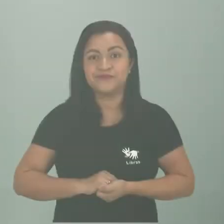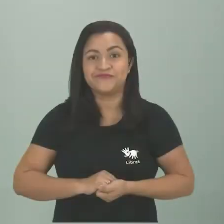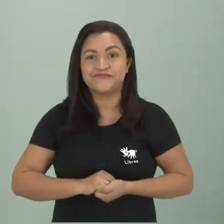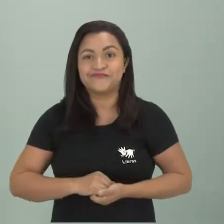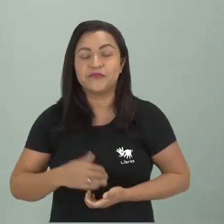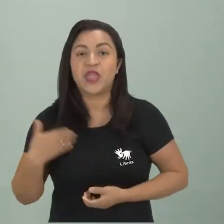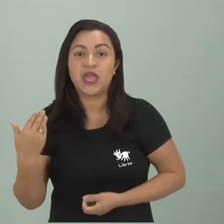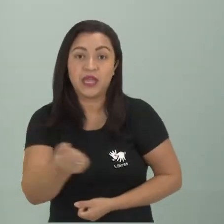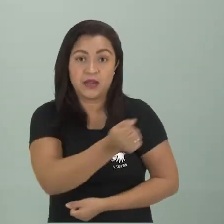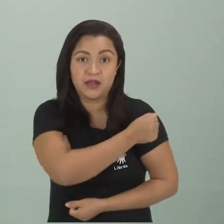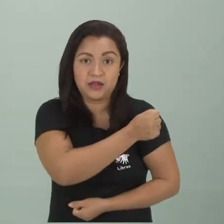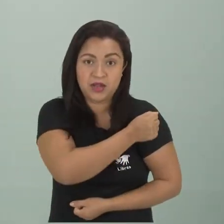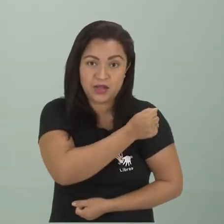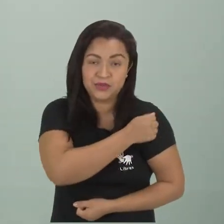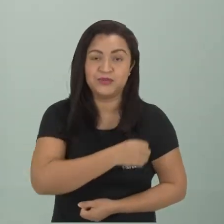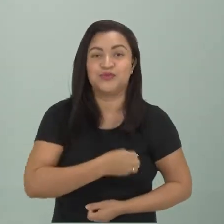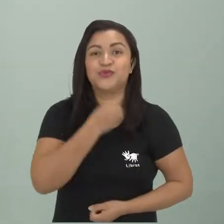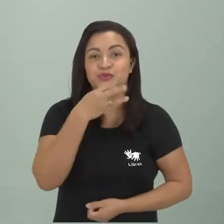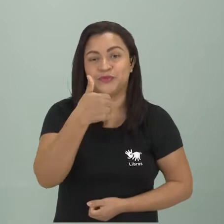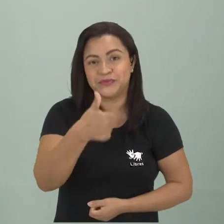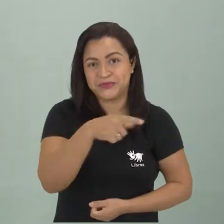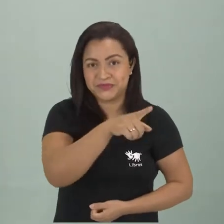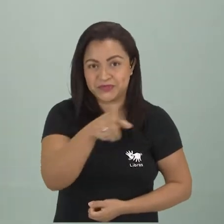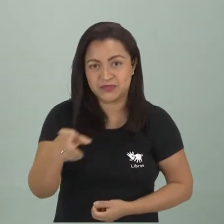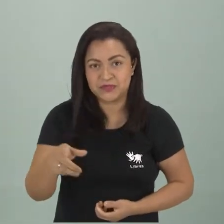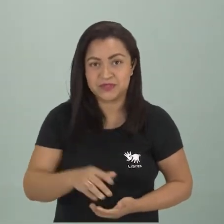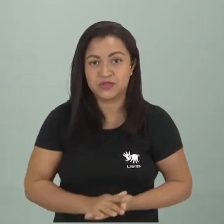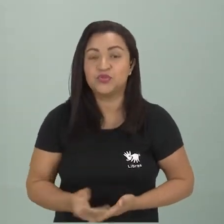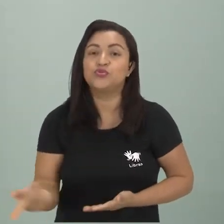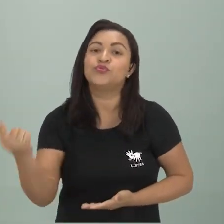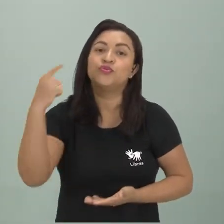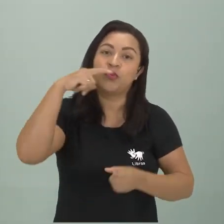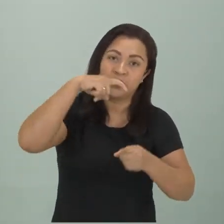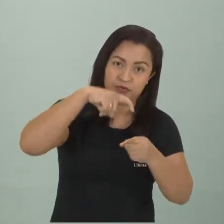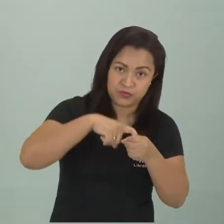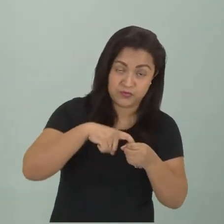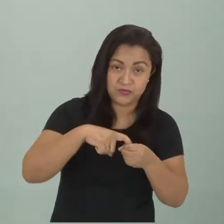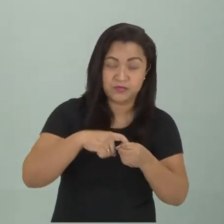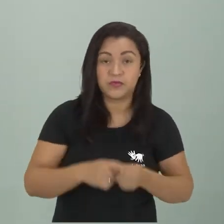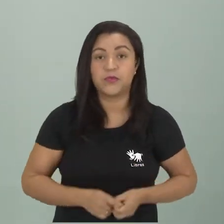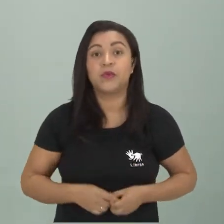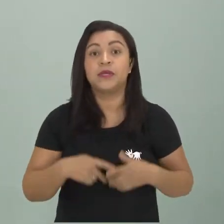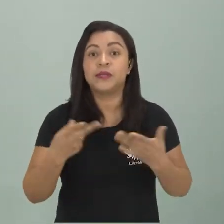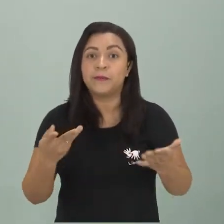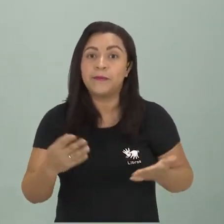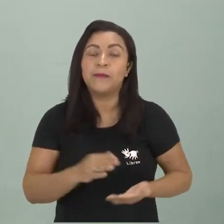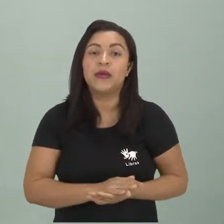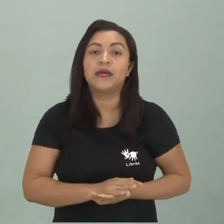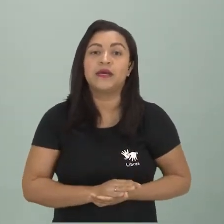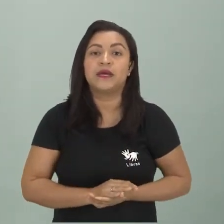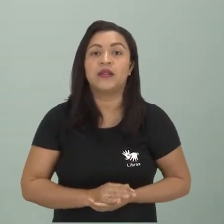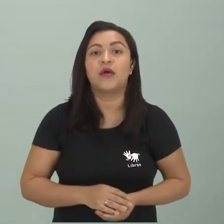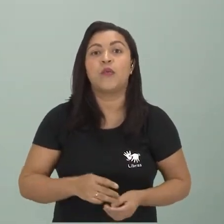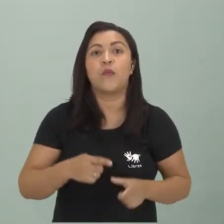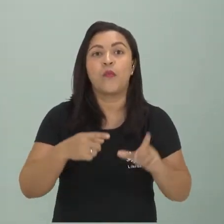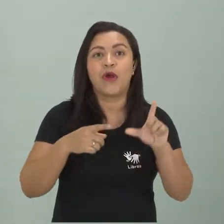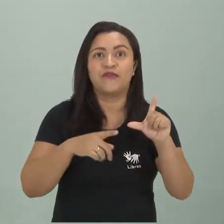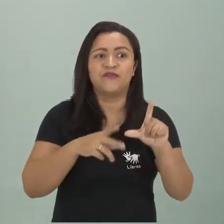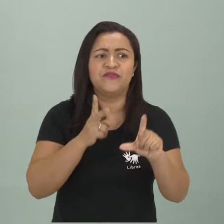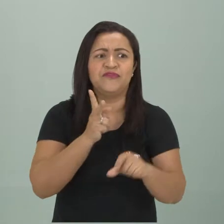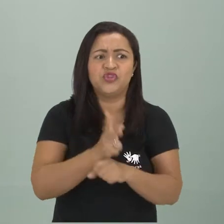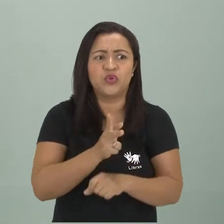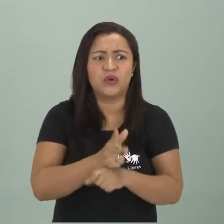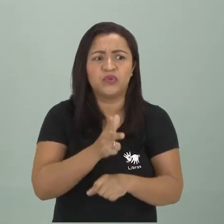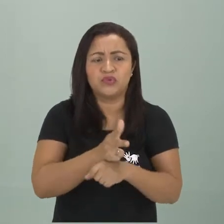Caríssimos alunos e alunas, tudo bem com vocês? Estou novamente aqui de volta para mais uma videoaula